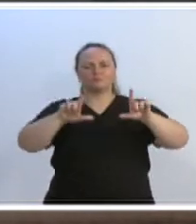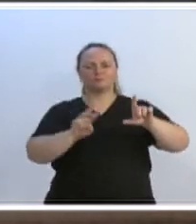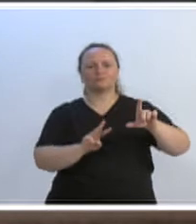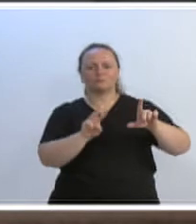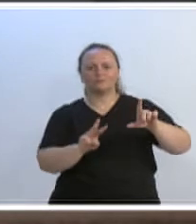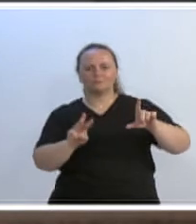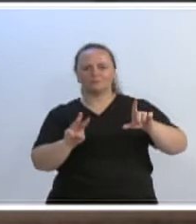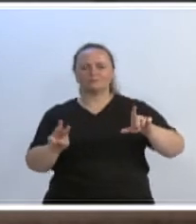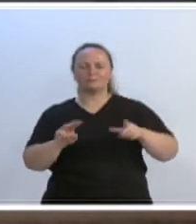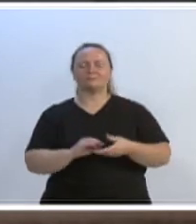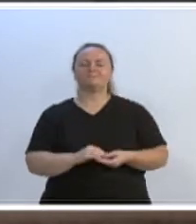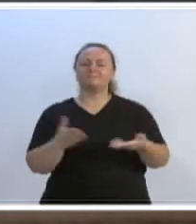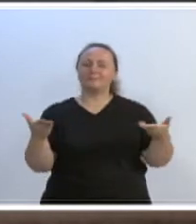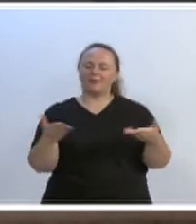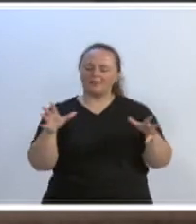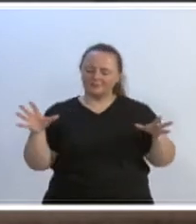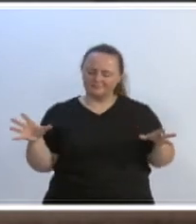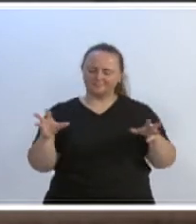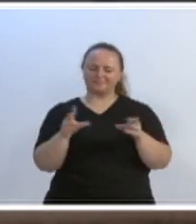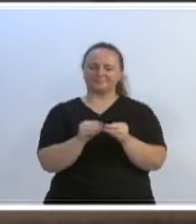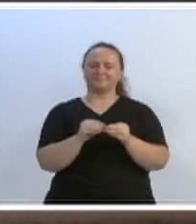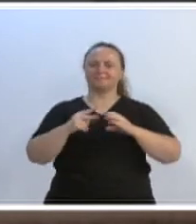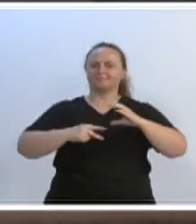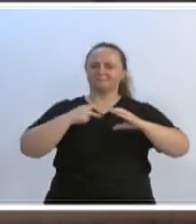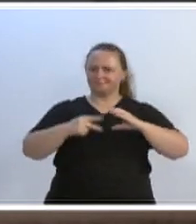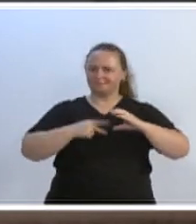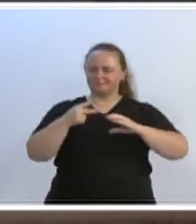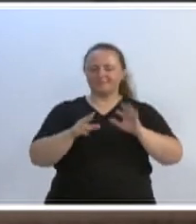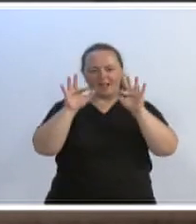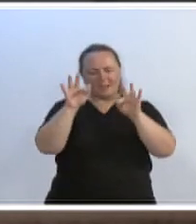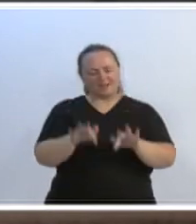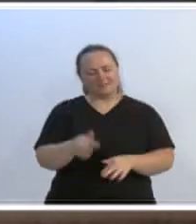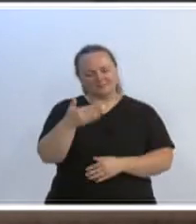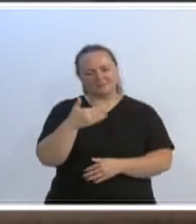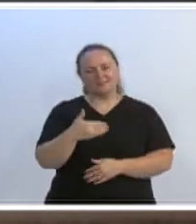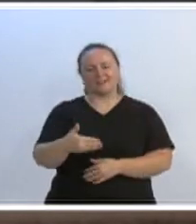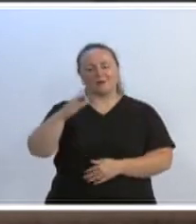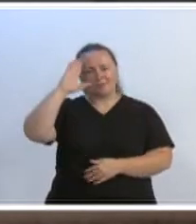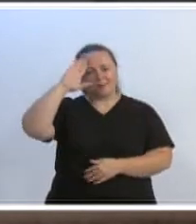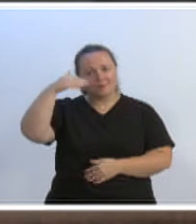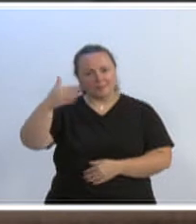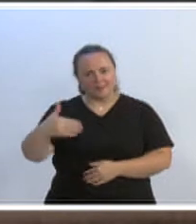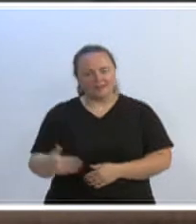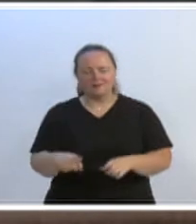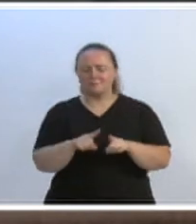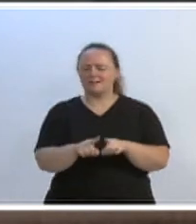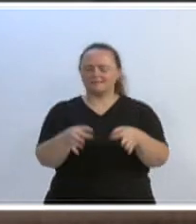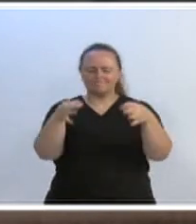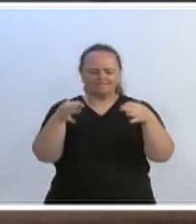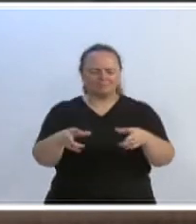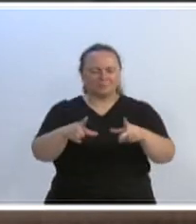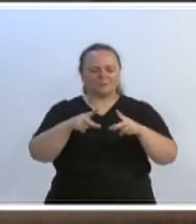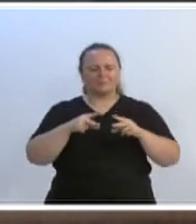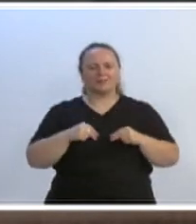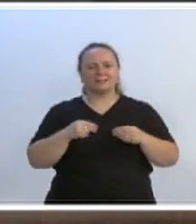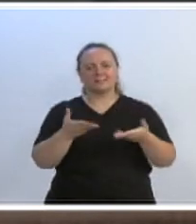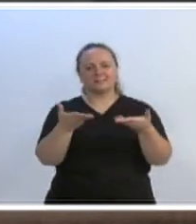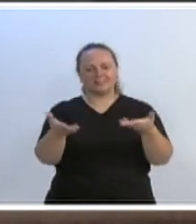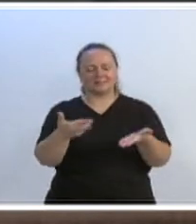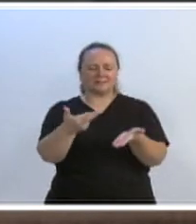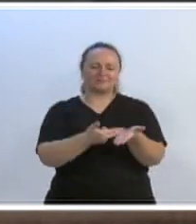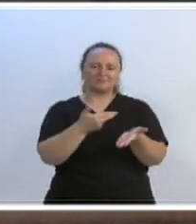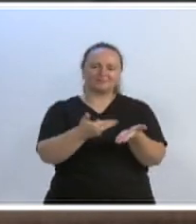Só para compartilhar uma curiosidade, muitos talvez tenham ouvido ou de algum modo conheceram pessoalmente a história do meu pai,